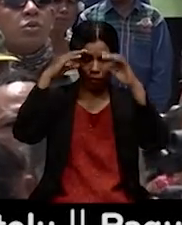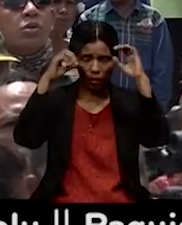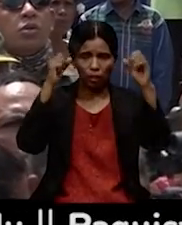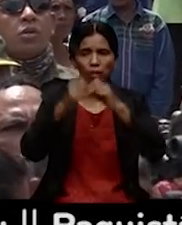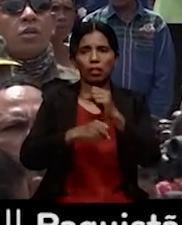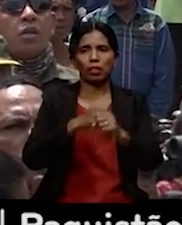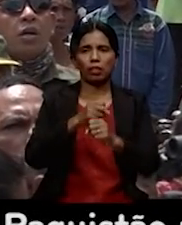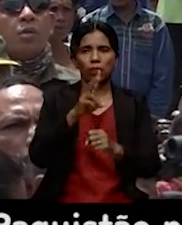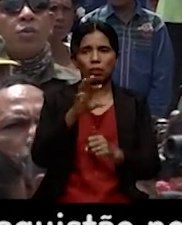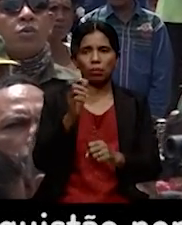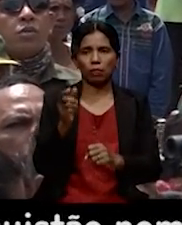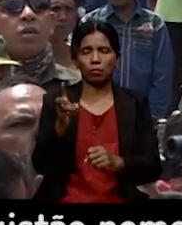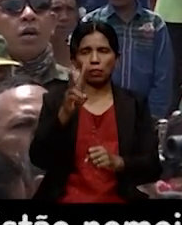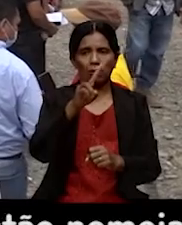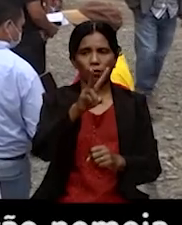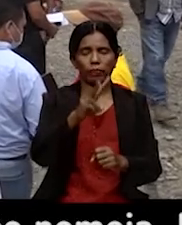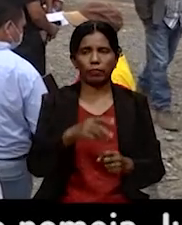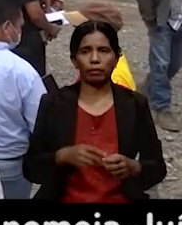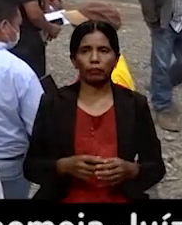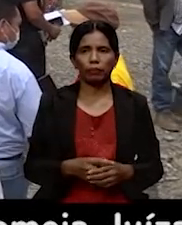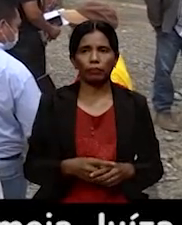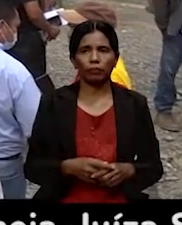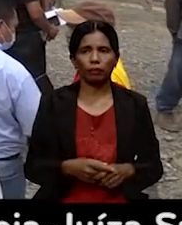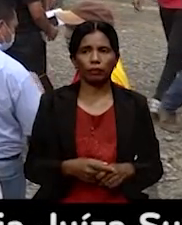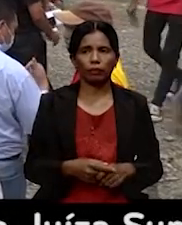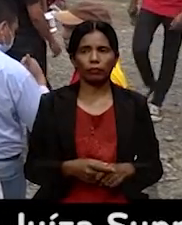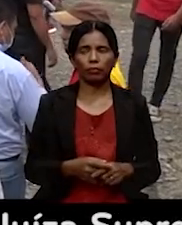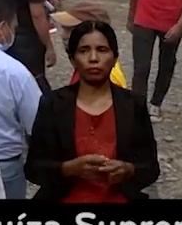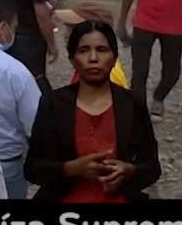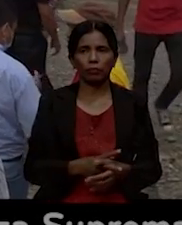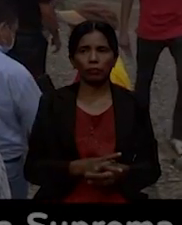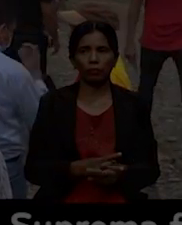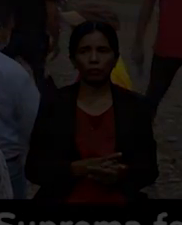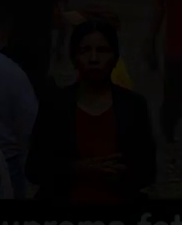Ruanulu Singrua, ringrua Ruanulu Singhitum. Almeida dos Santos, Elugayu, Ziamen.